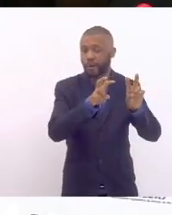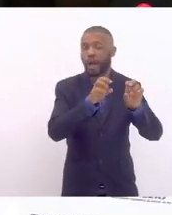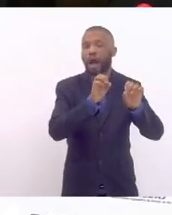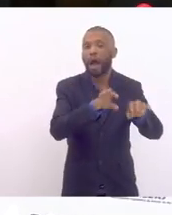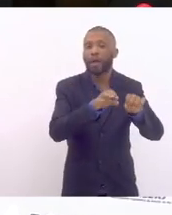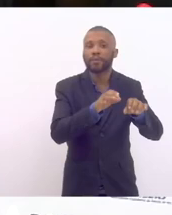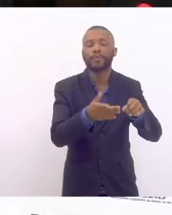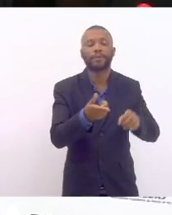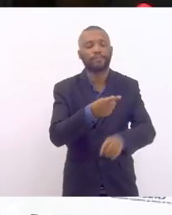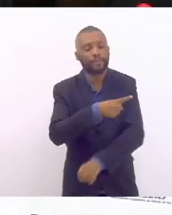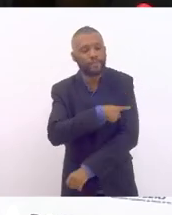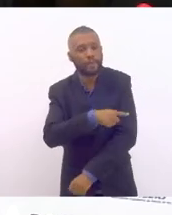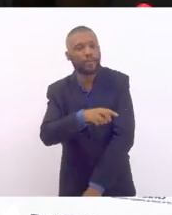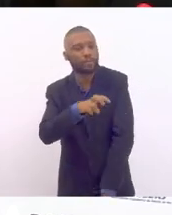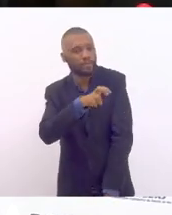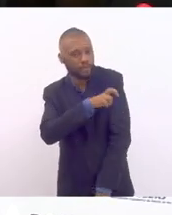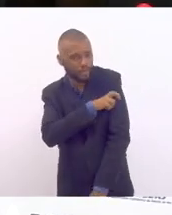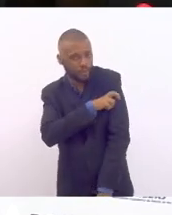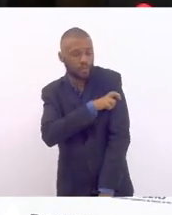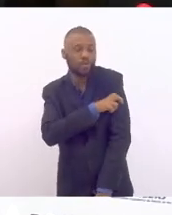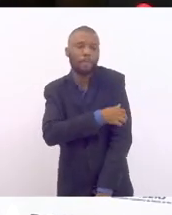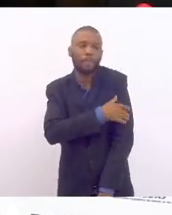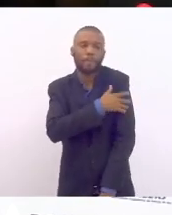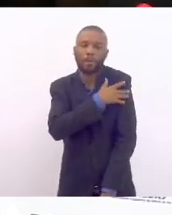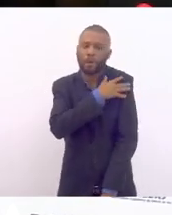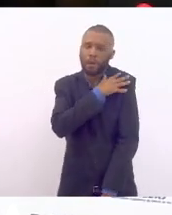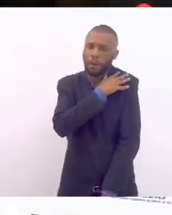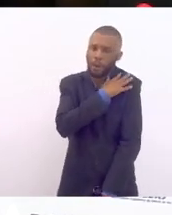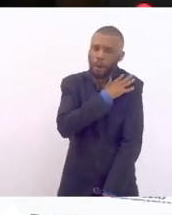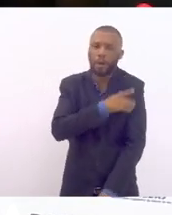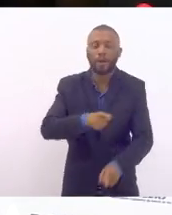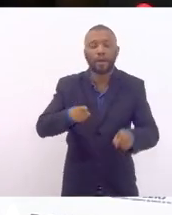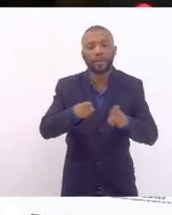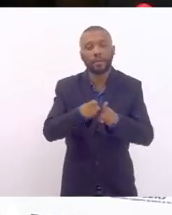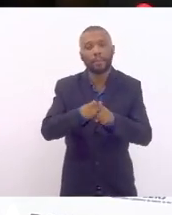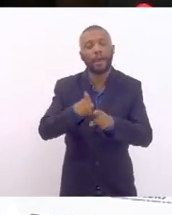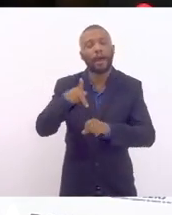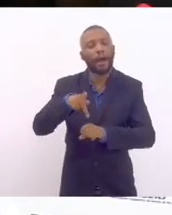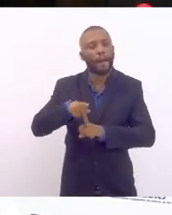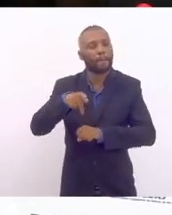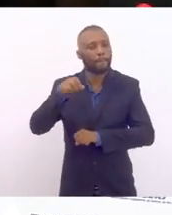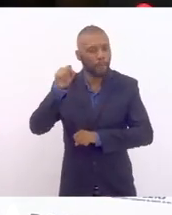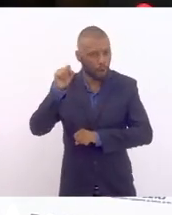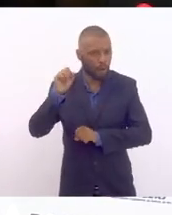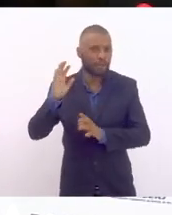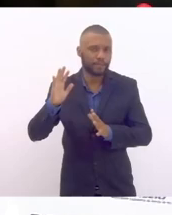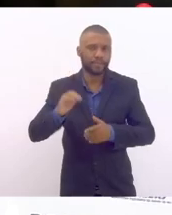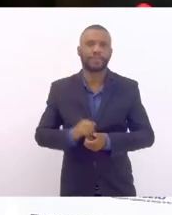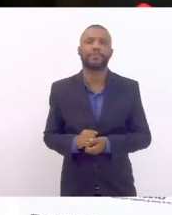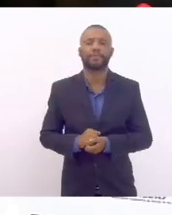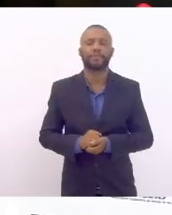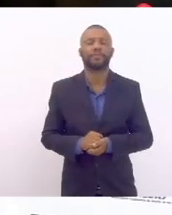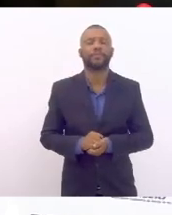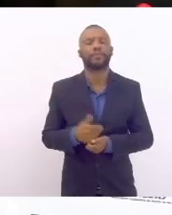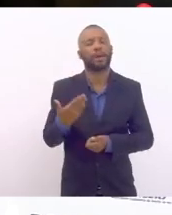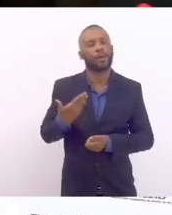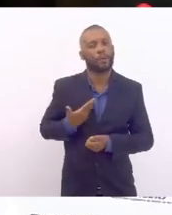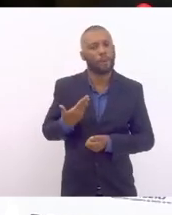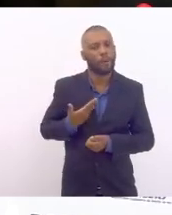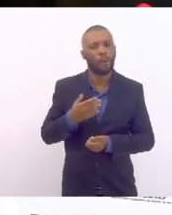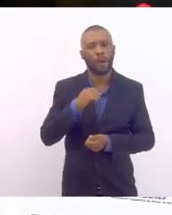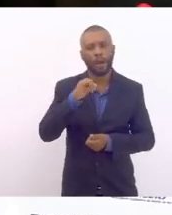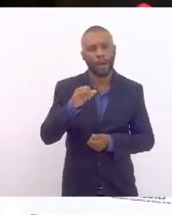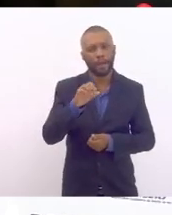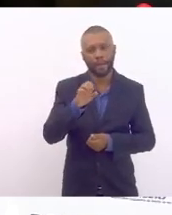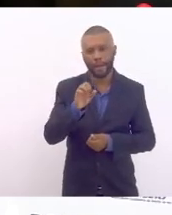até a a graduação EA pós-graduação então a gente está falando aqui e aí meu amigo Jefferson Manhães